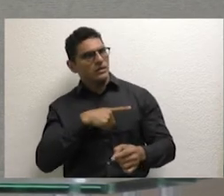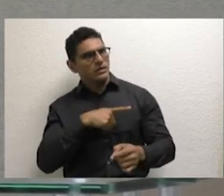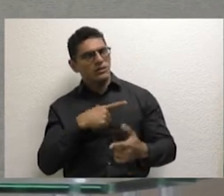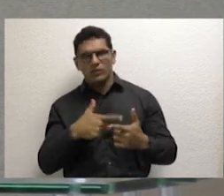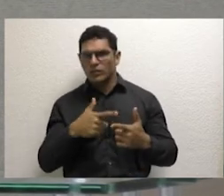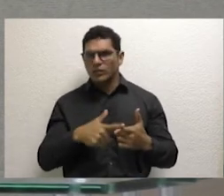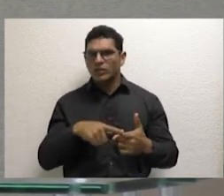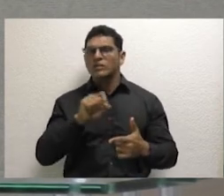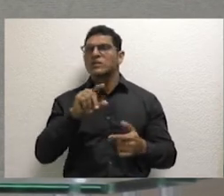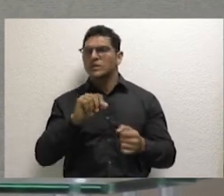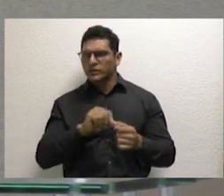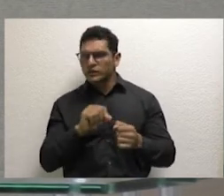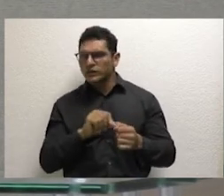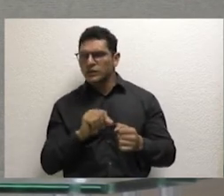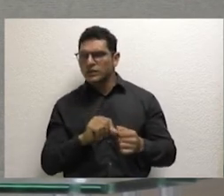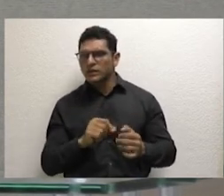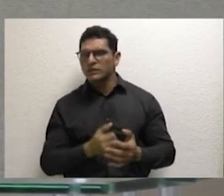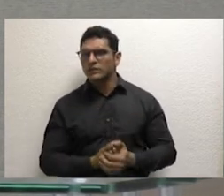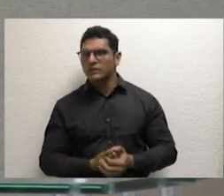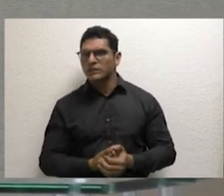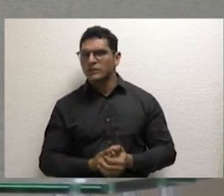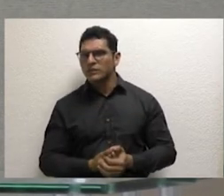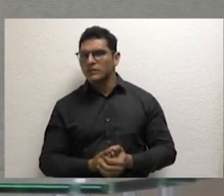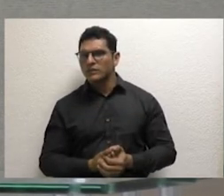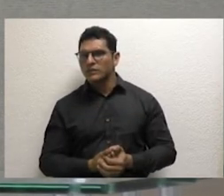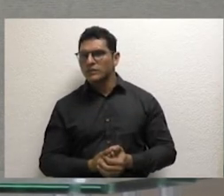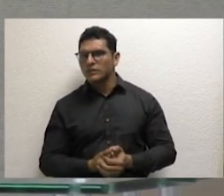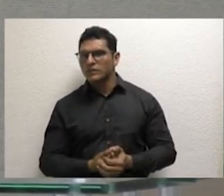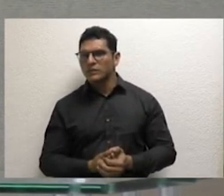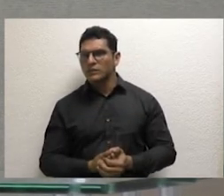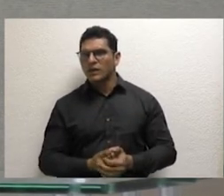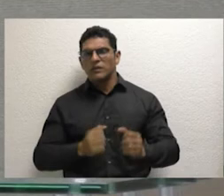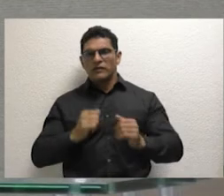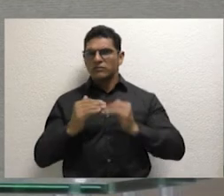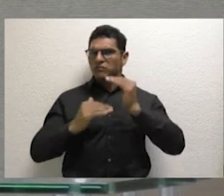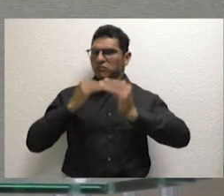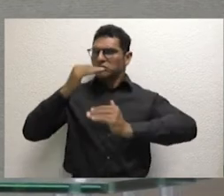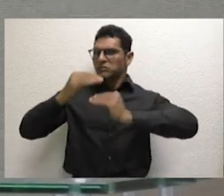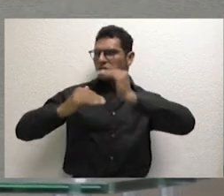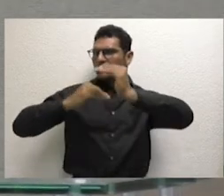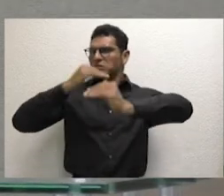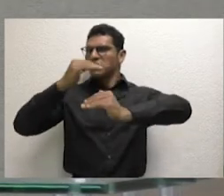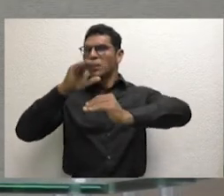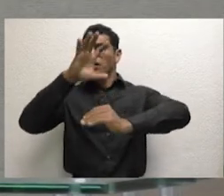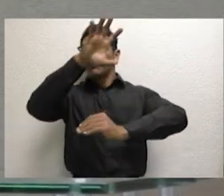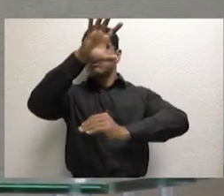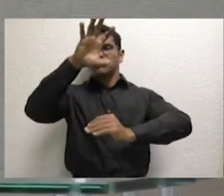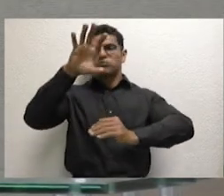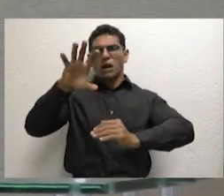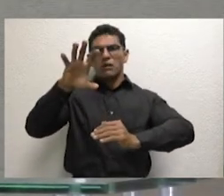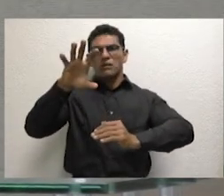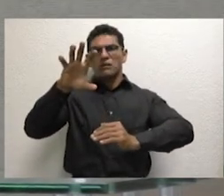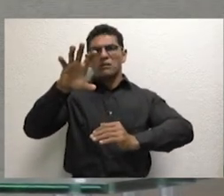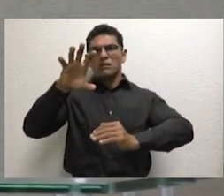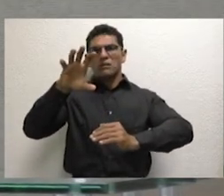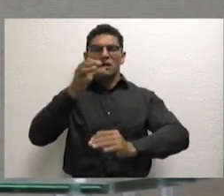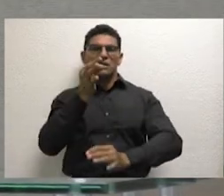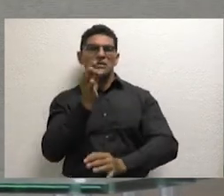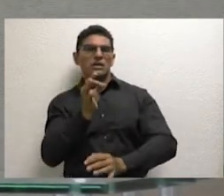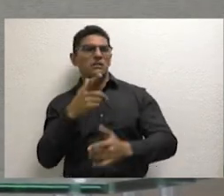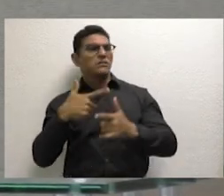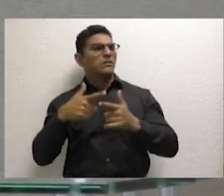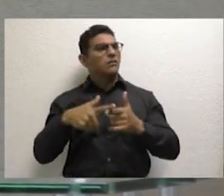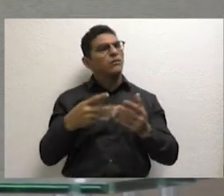nós estamos fazendo para poder realmente desenvolver uma região tão precária e tão necessária se